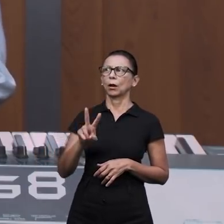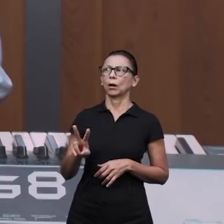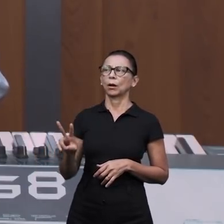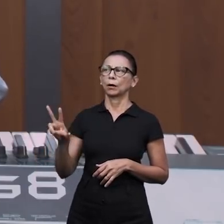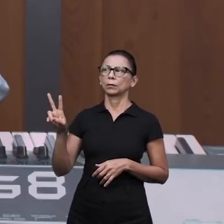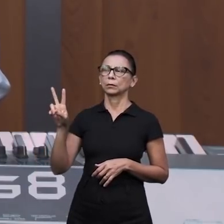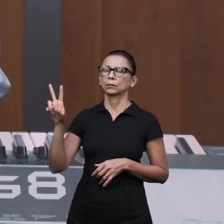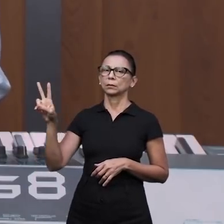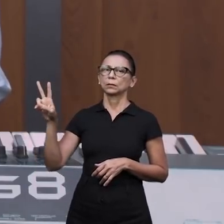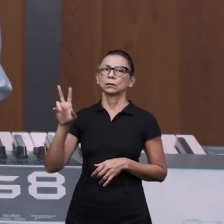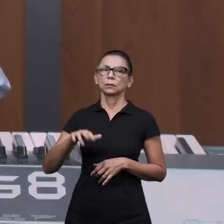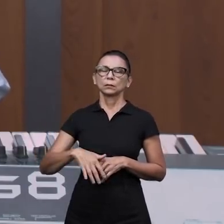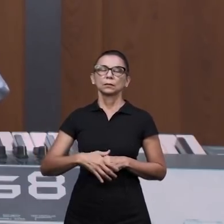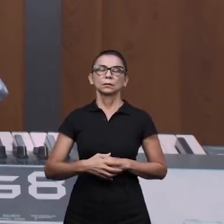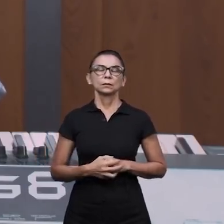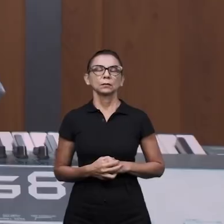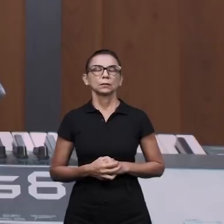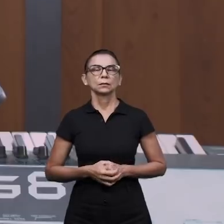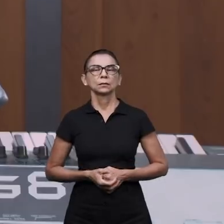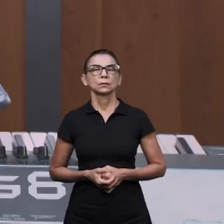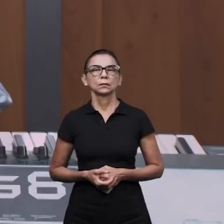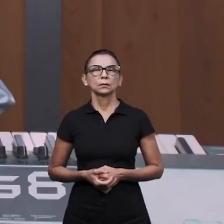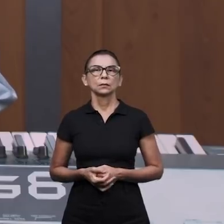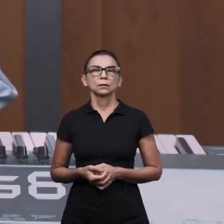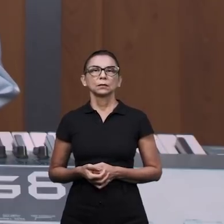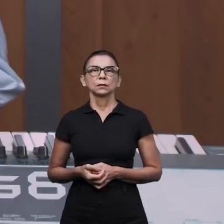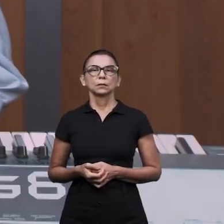Sol, sol, sol, lá, sol, si.